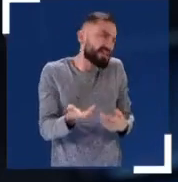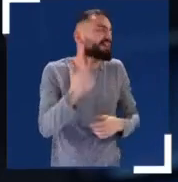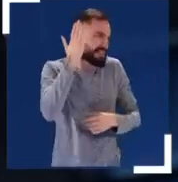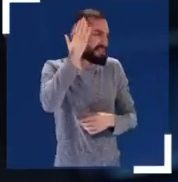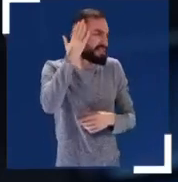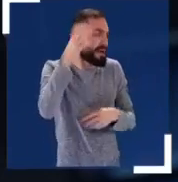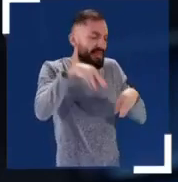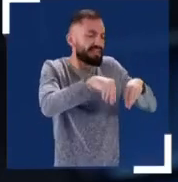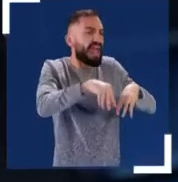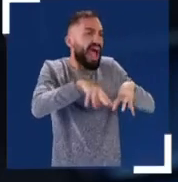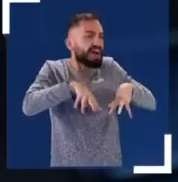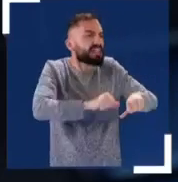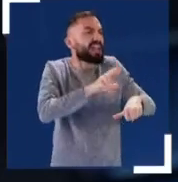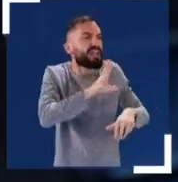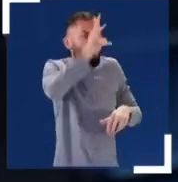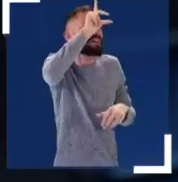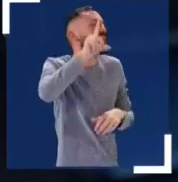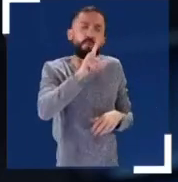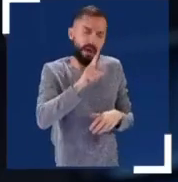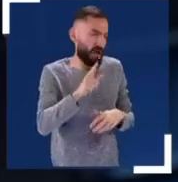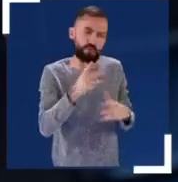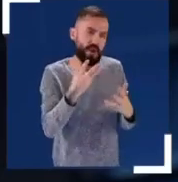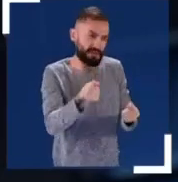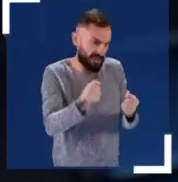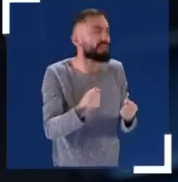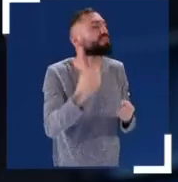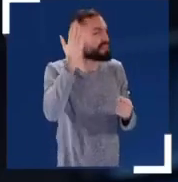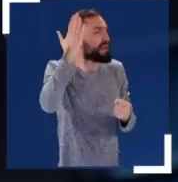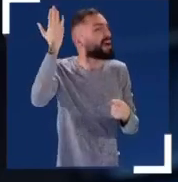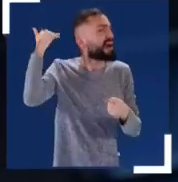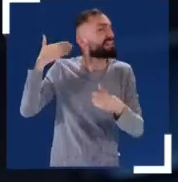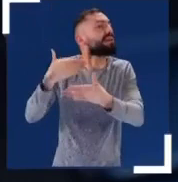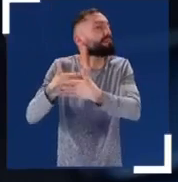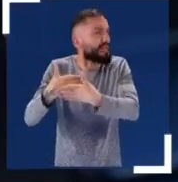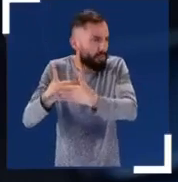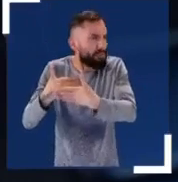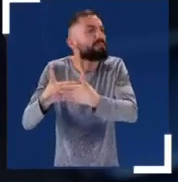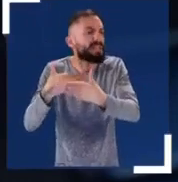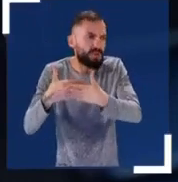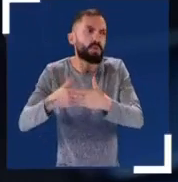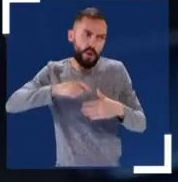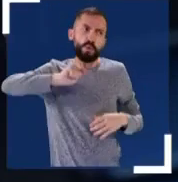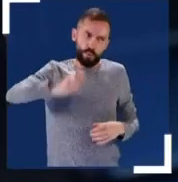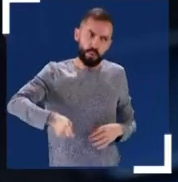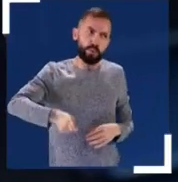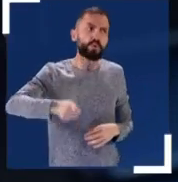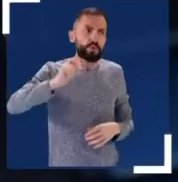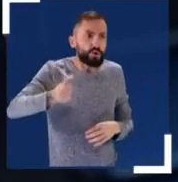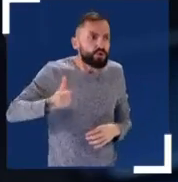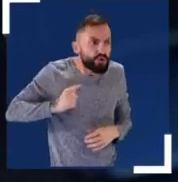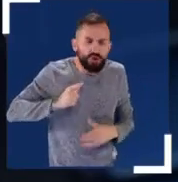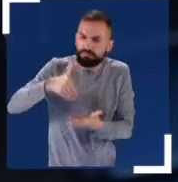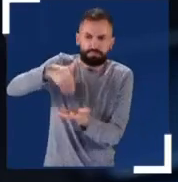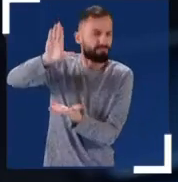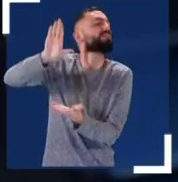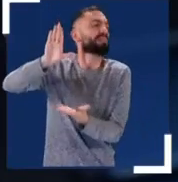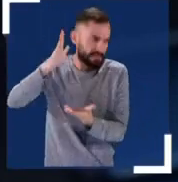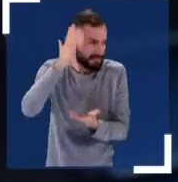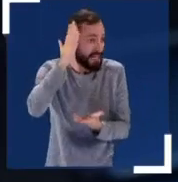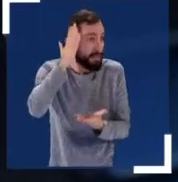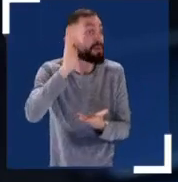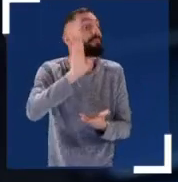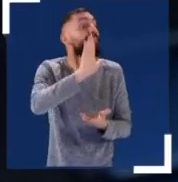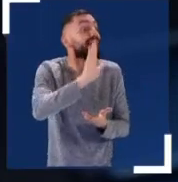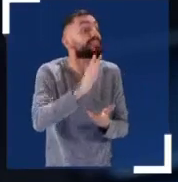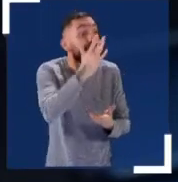invasão de terra. Pelo contrário, tenho feito repulsa, como fiz em Ribeirão Preto. Nós fomos duros, tiramos quando tem isso. Agora, o que eu não faço é